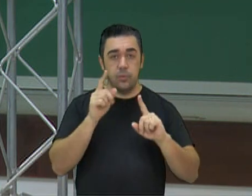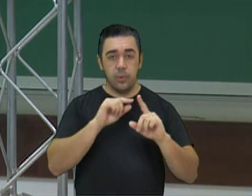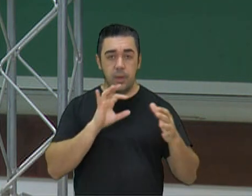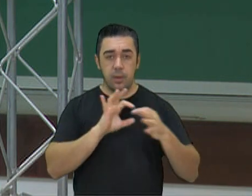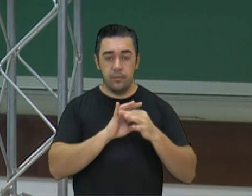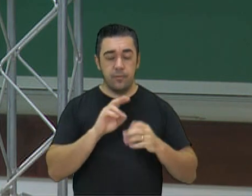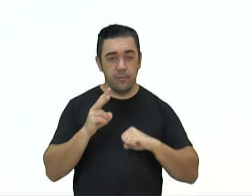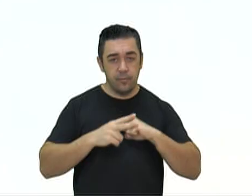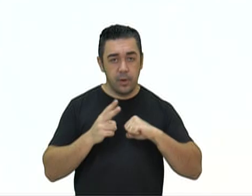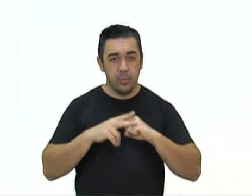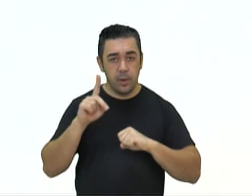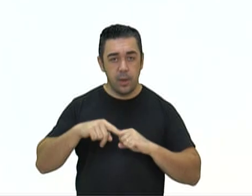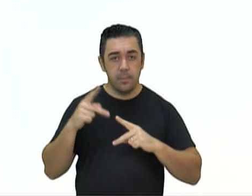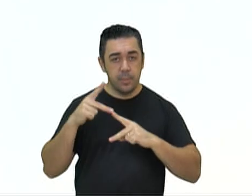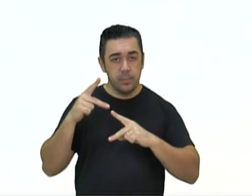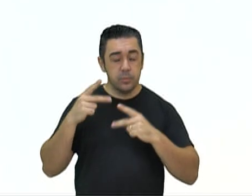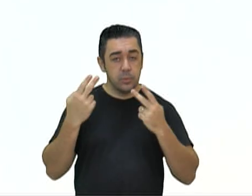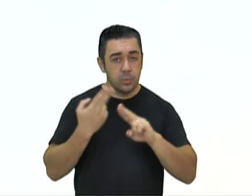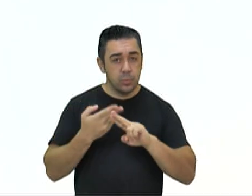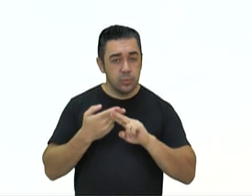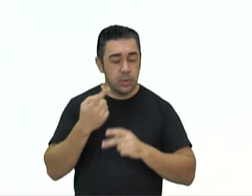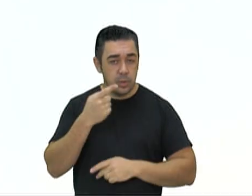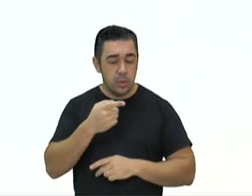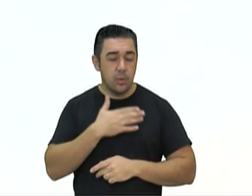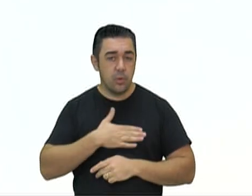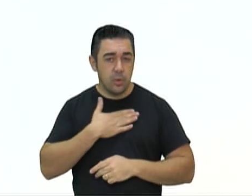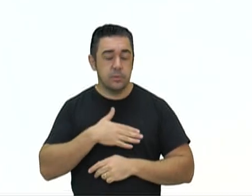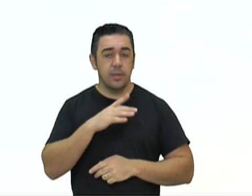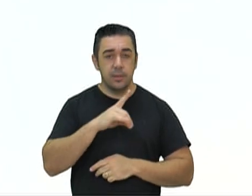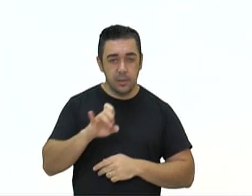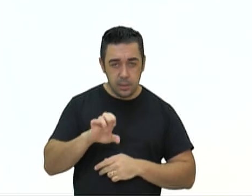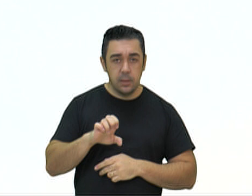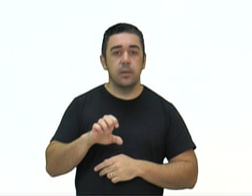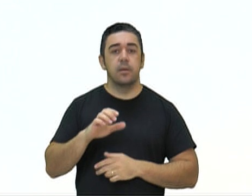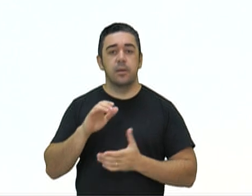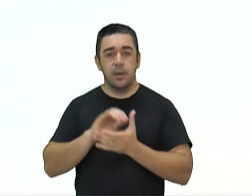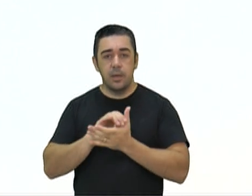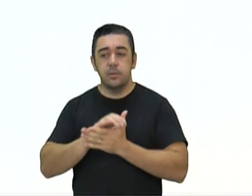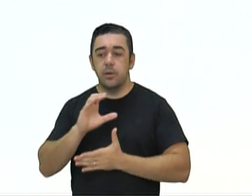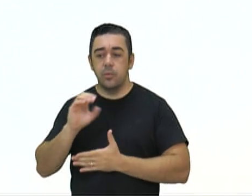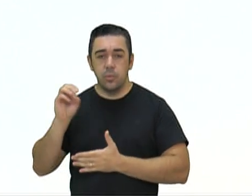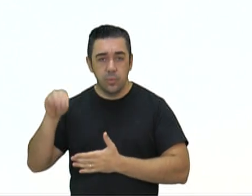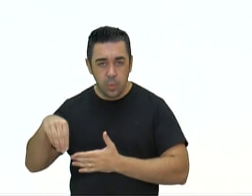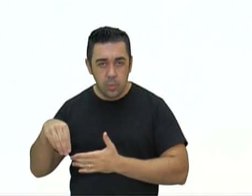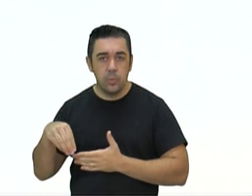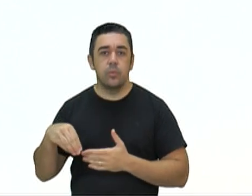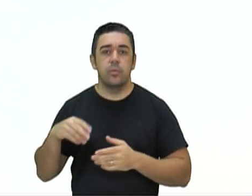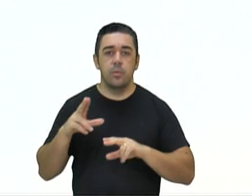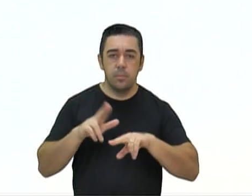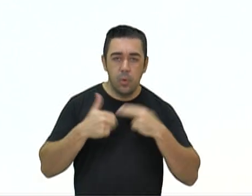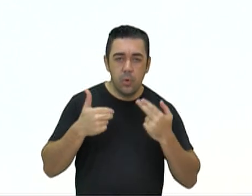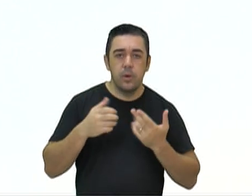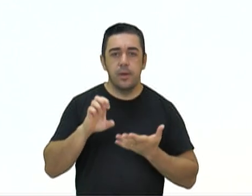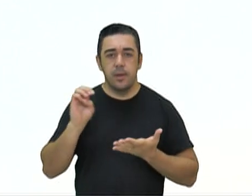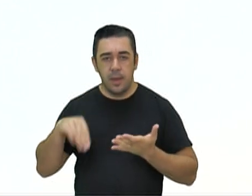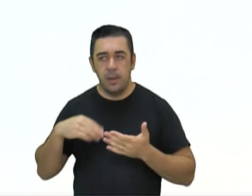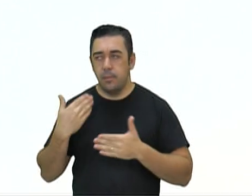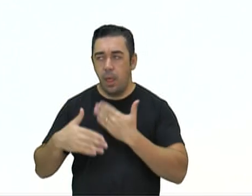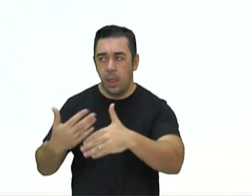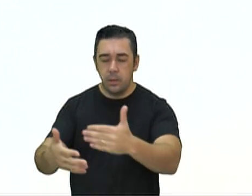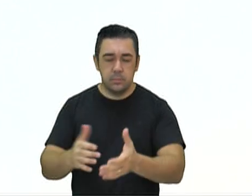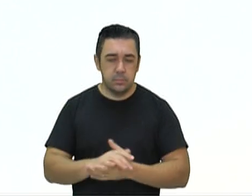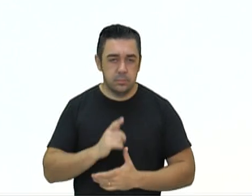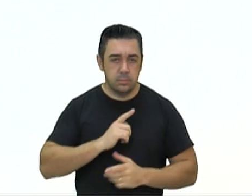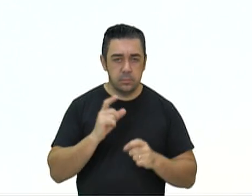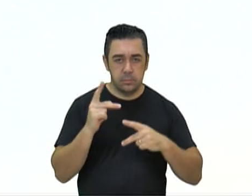meio das preposições, né? Que a gente viu. Quem gosta, gosta de, quem casa-se com, né? Por, em e por aí vai.